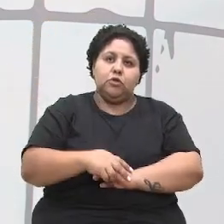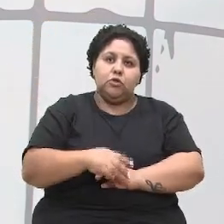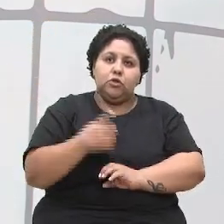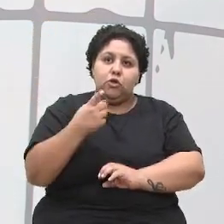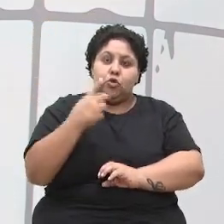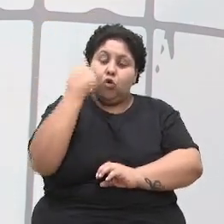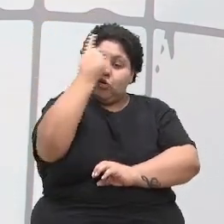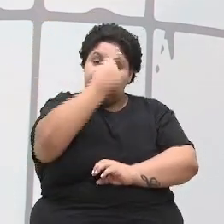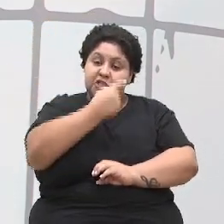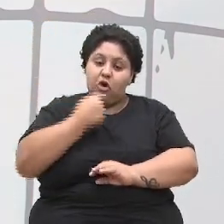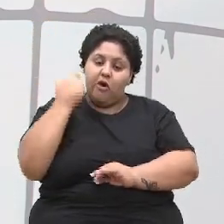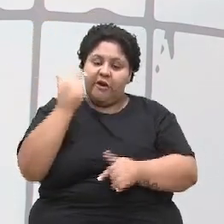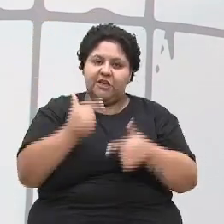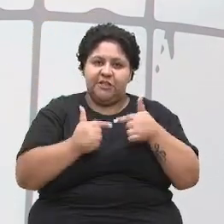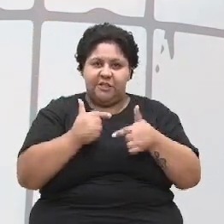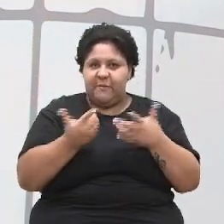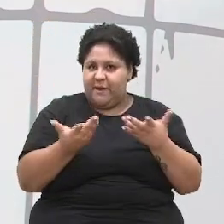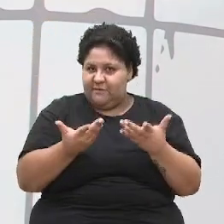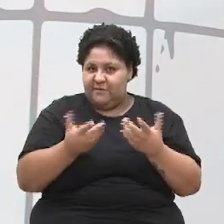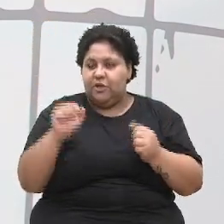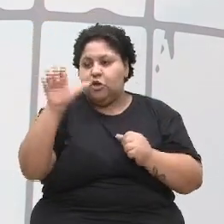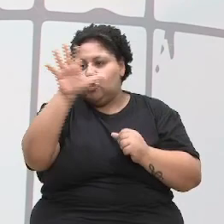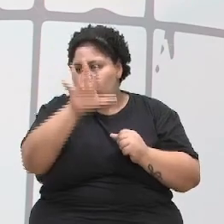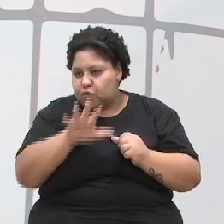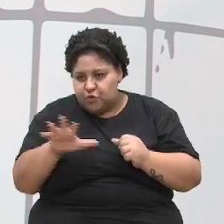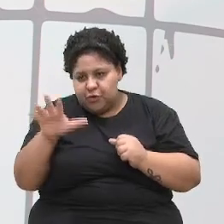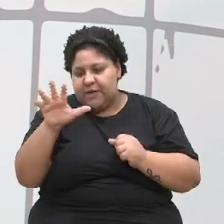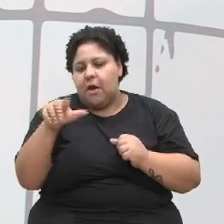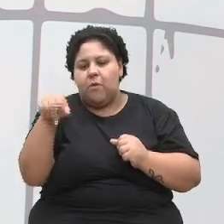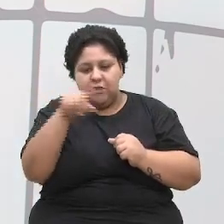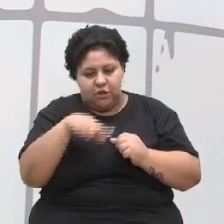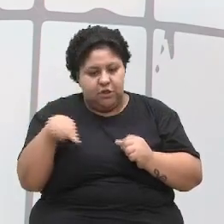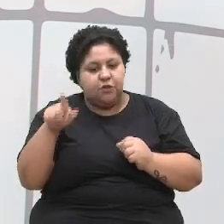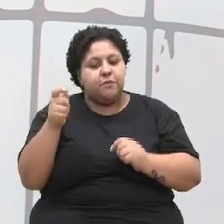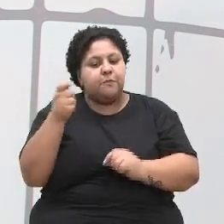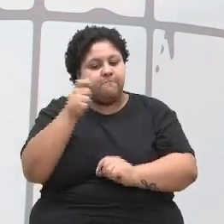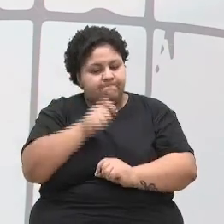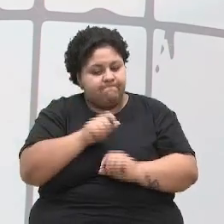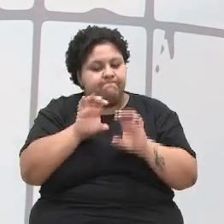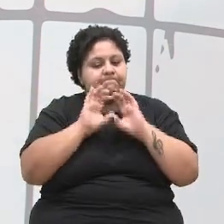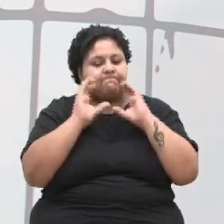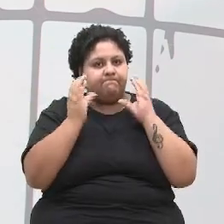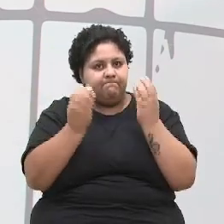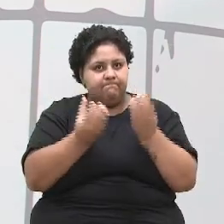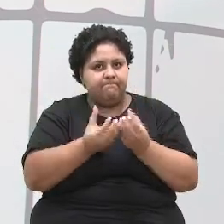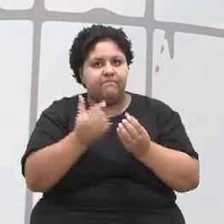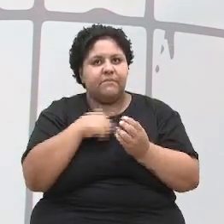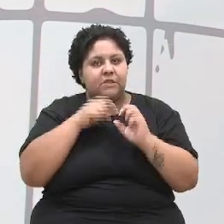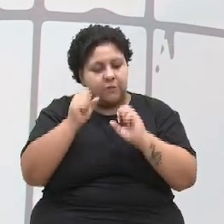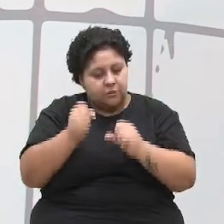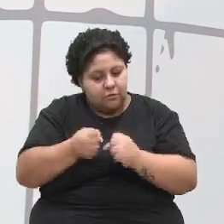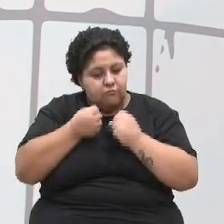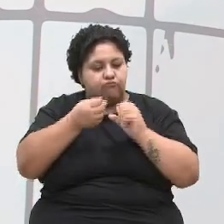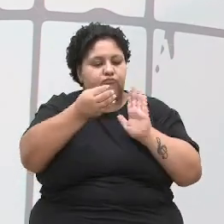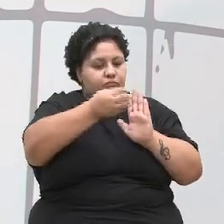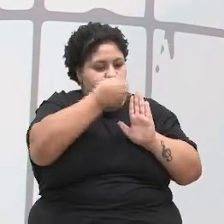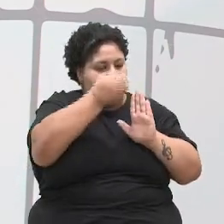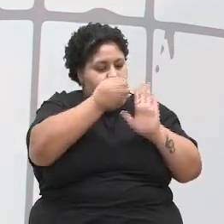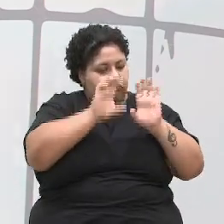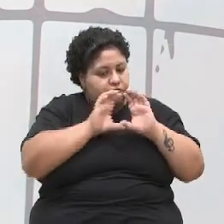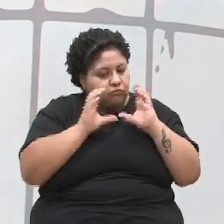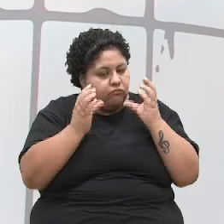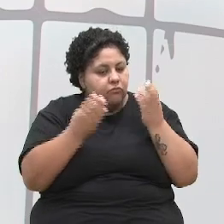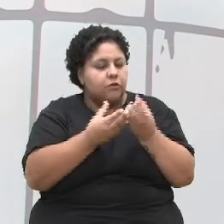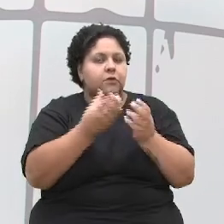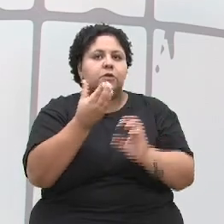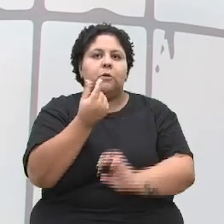contexto geral, dizer o seguinte, que a gente precisa da comunidade. Eu defendo um orçamento comunitário com